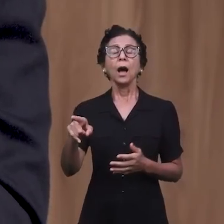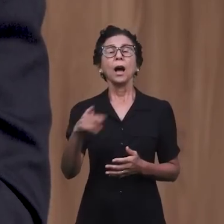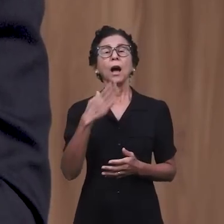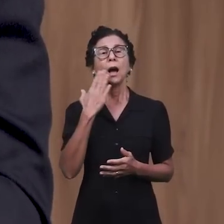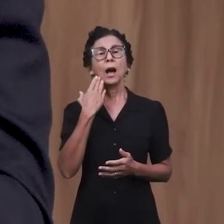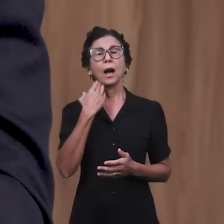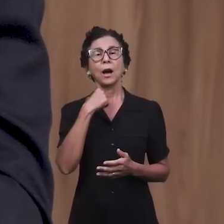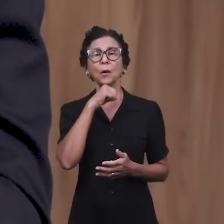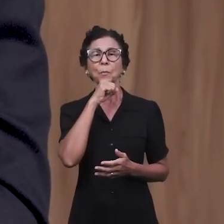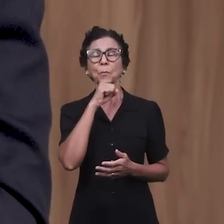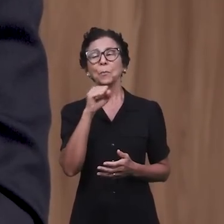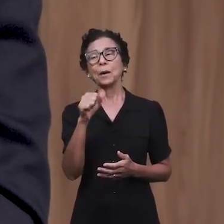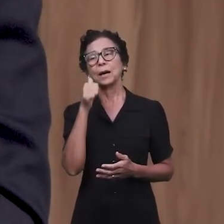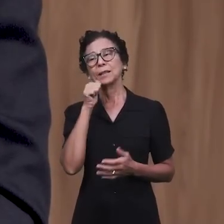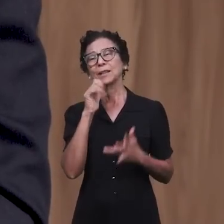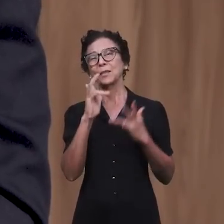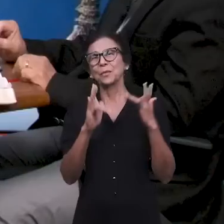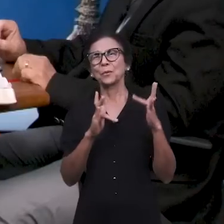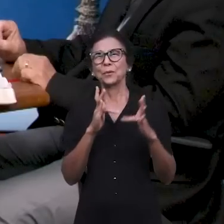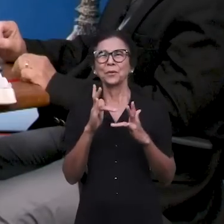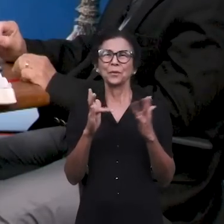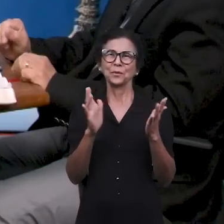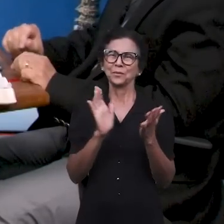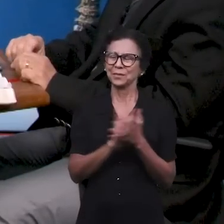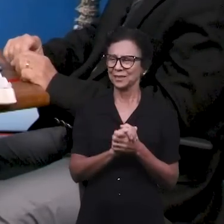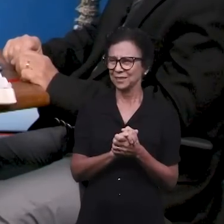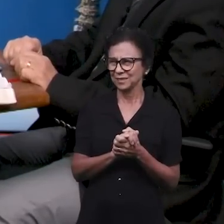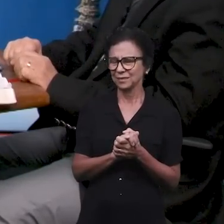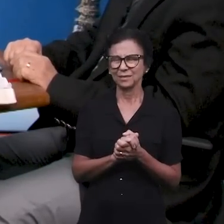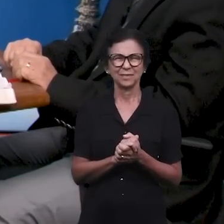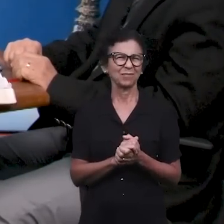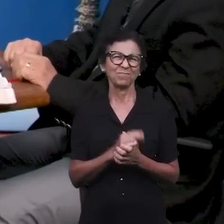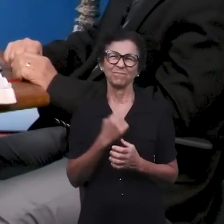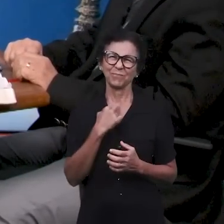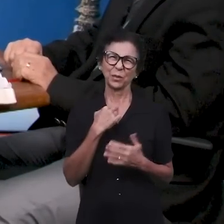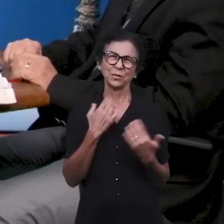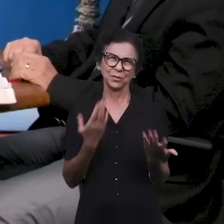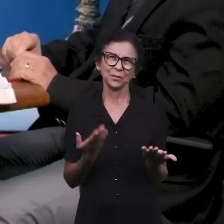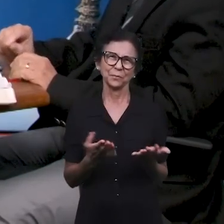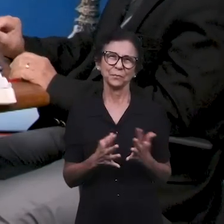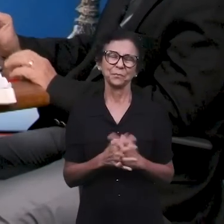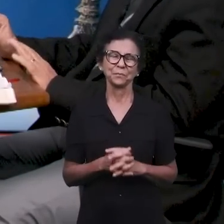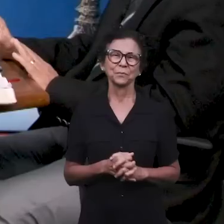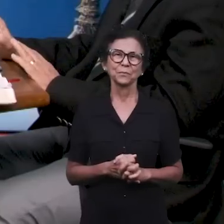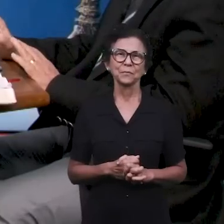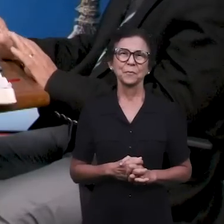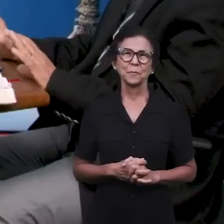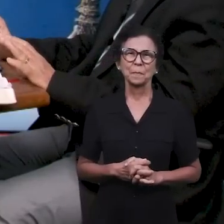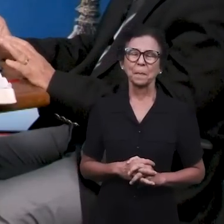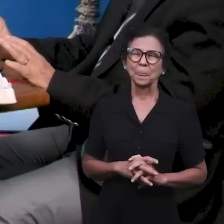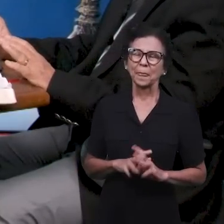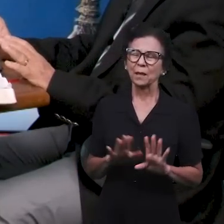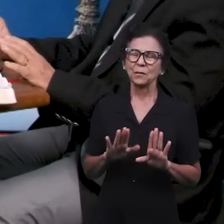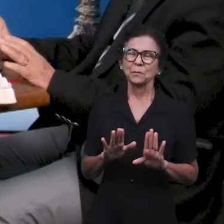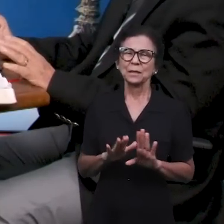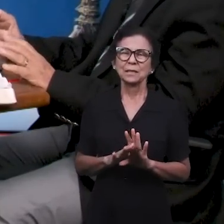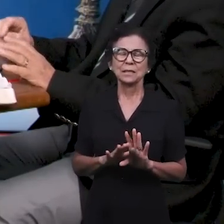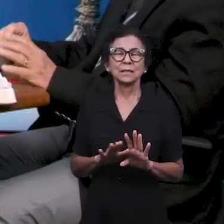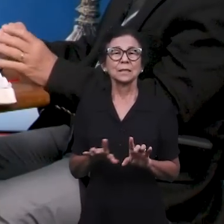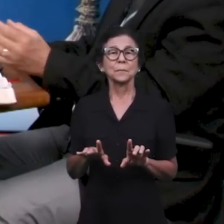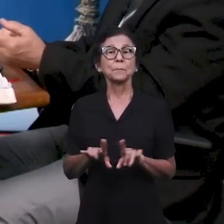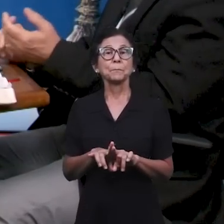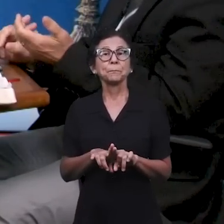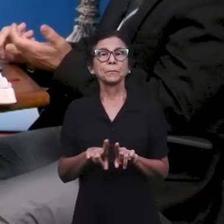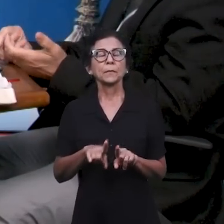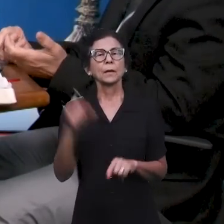Pronto, aí a mensagem acabou ali. E eu vejo muito isso. A emoção o Espírito não é por força nem por violência. E o